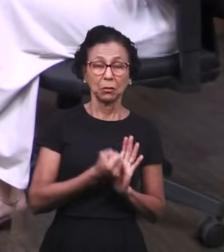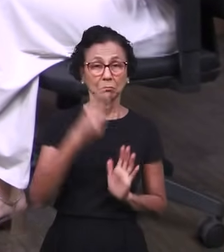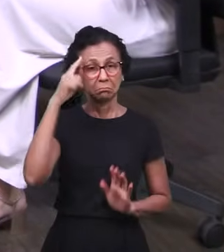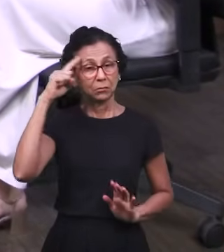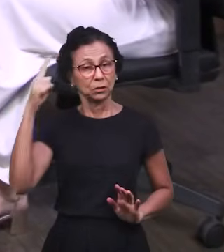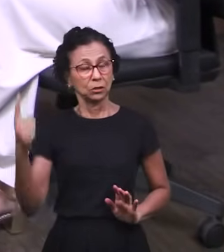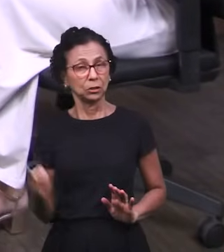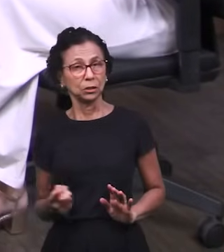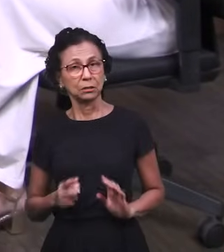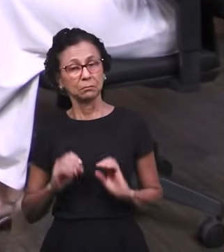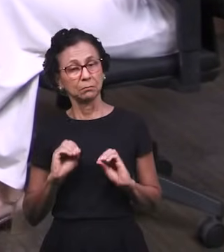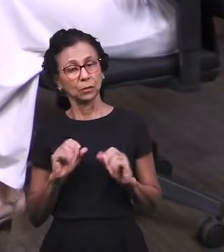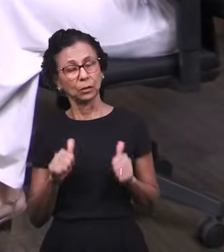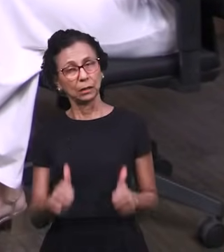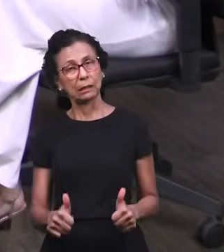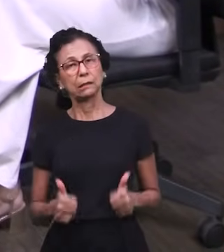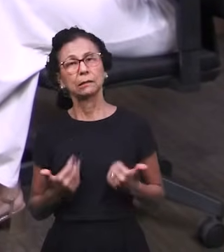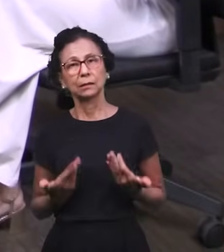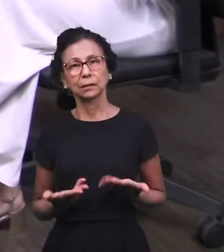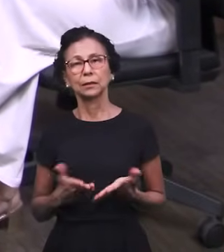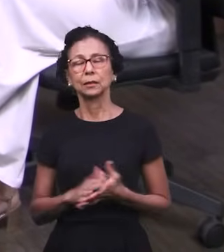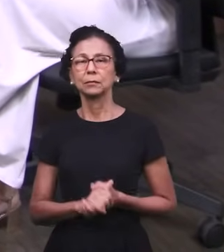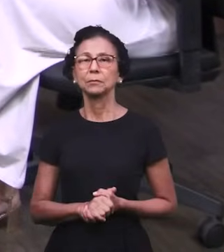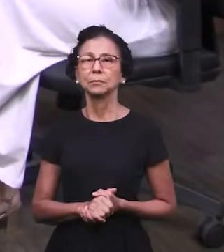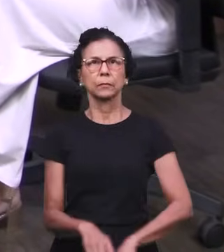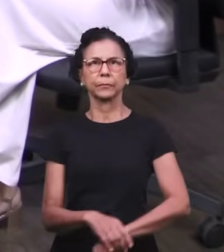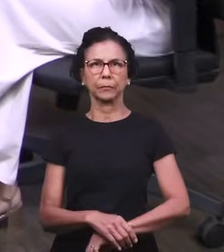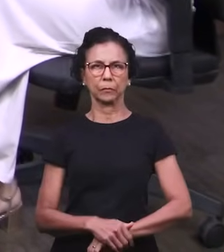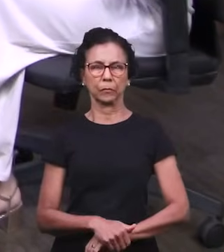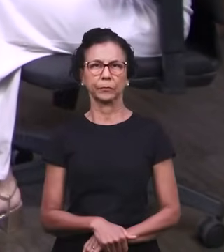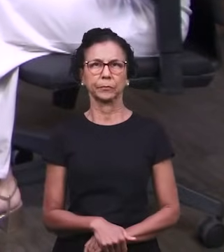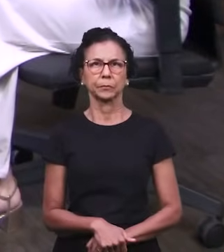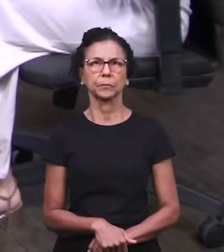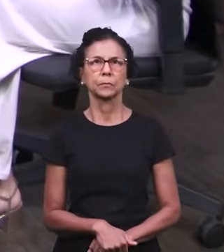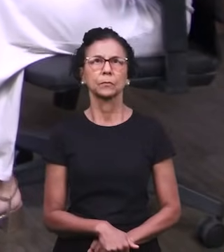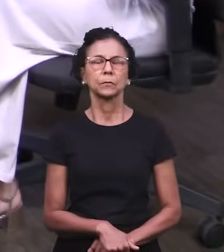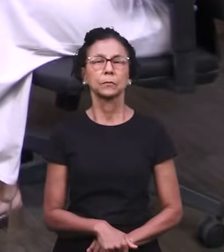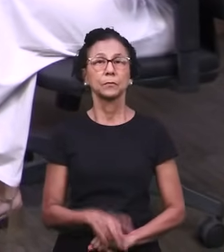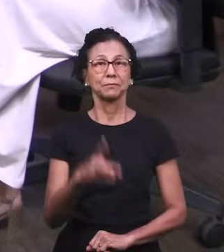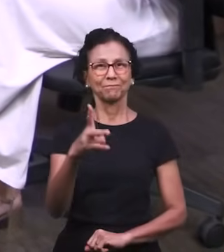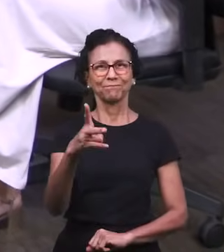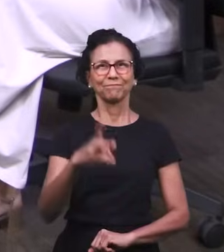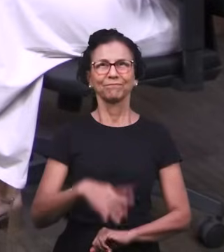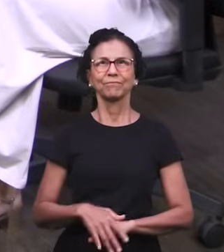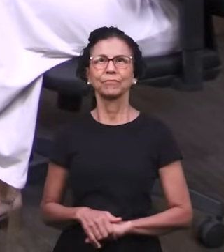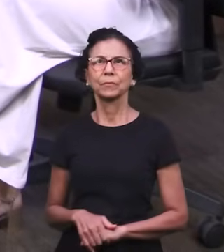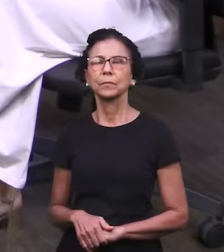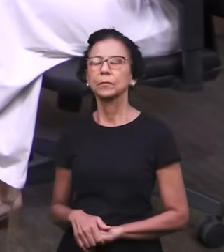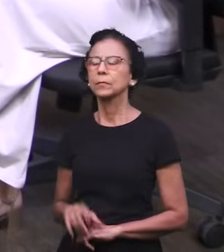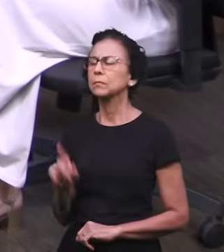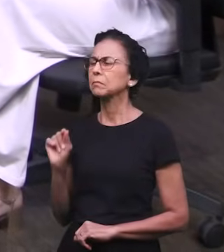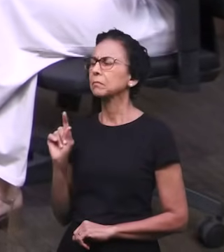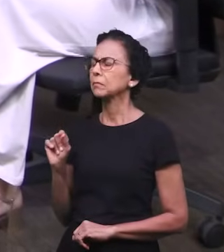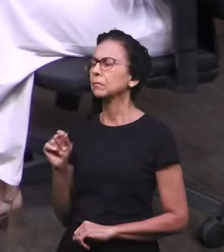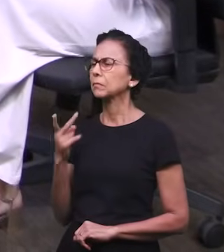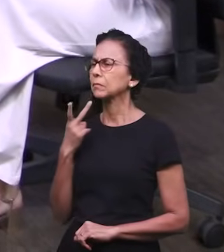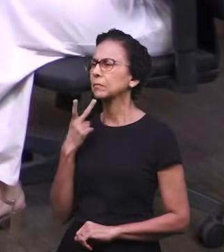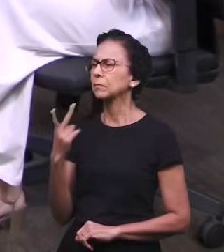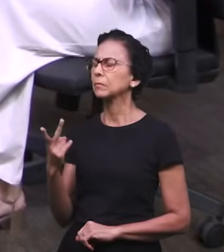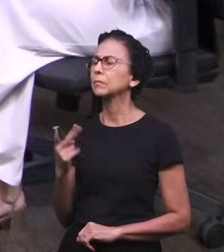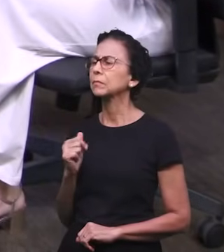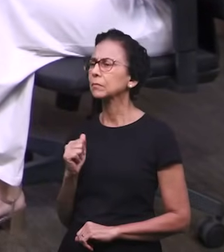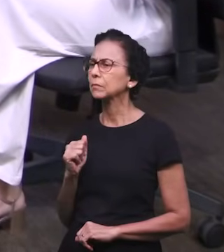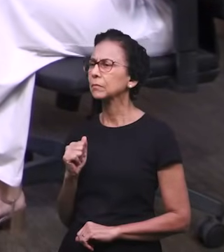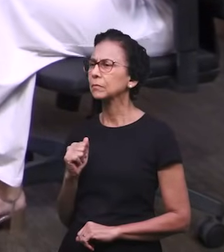Raíssa, como é que a gente tem aí? Quem mais vai fazer pergunta? A Malu agora. Malu, que é Maria Luísa. Muito bem. Isso,